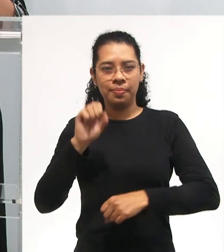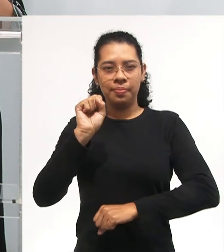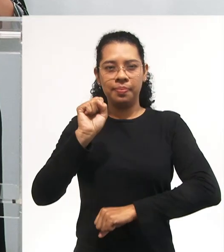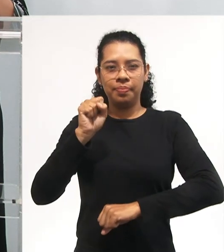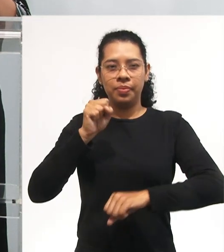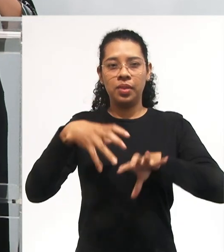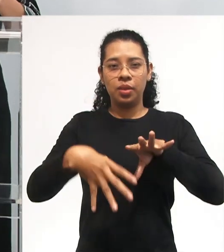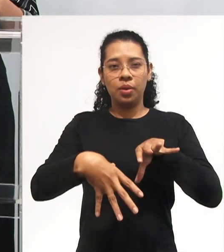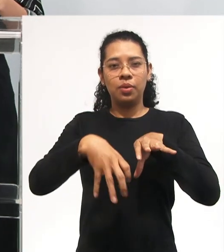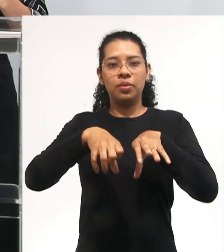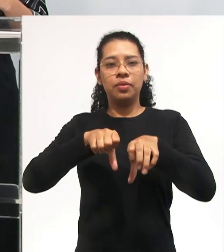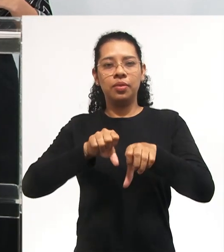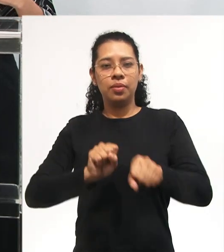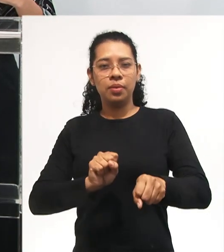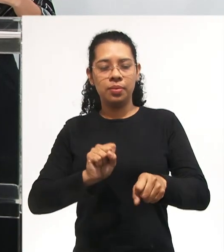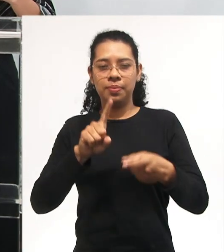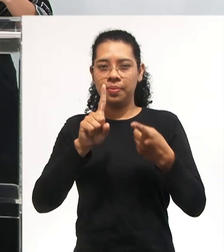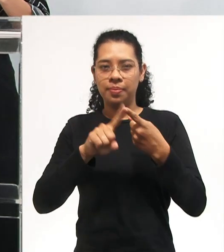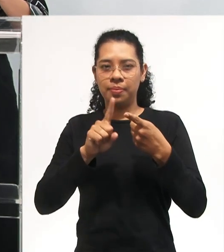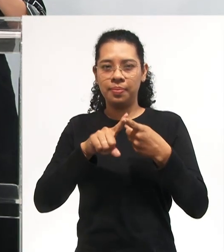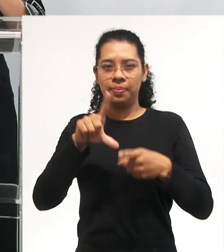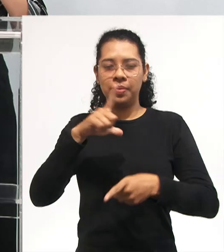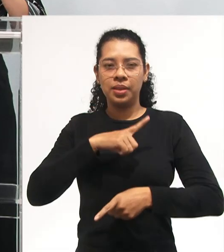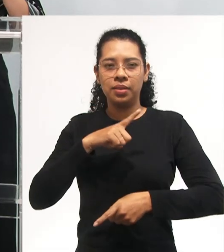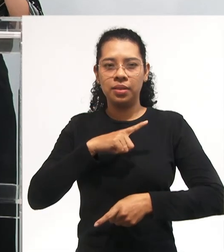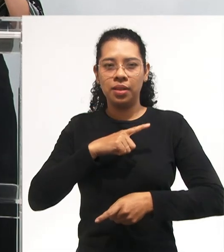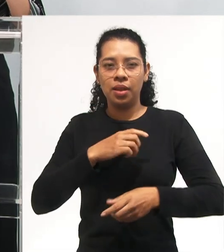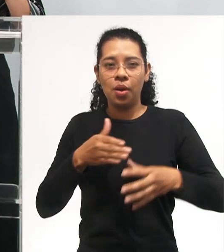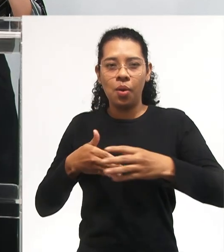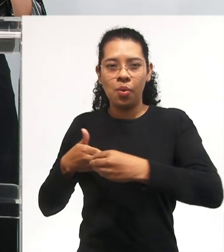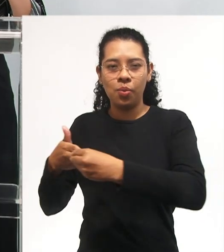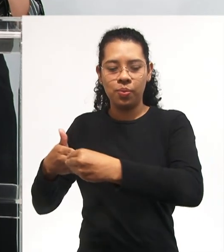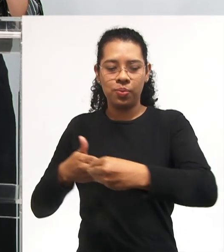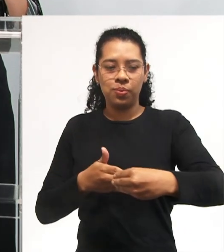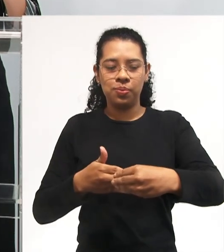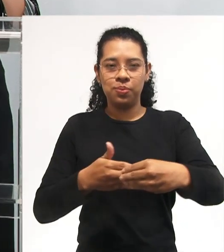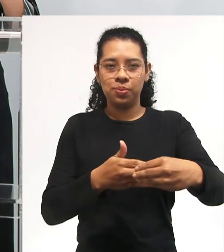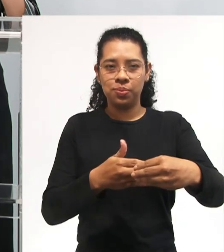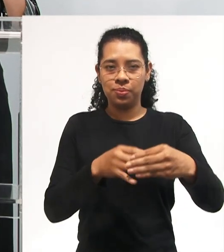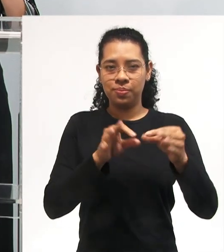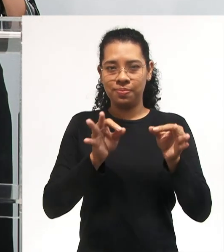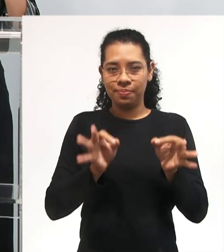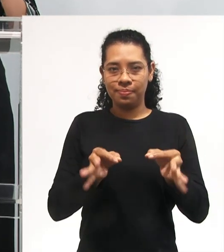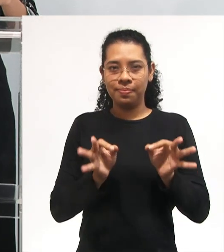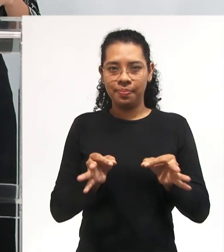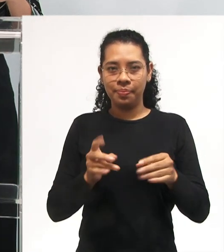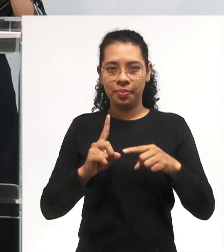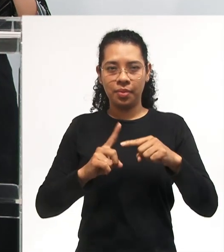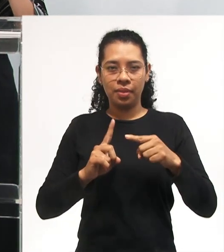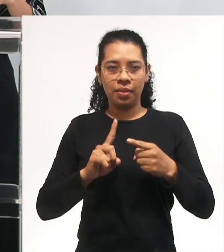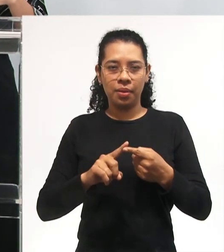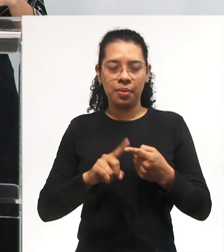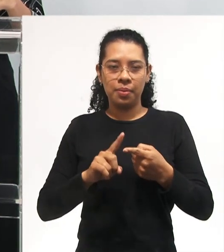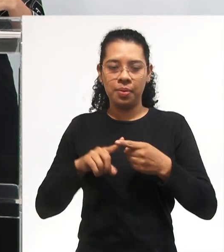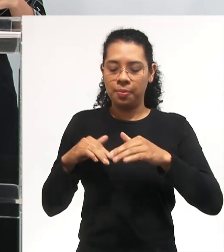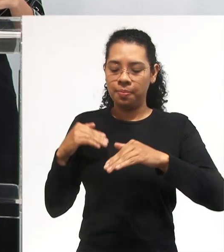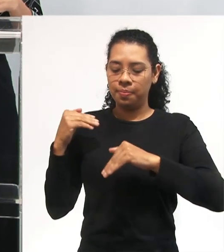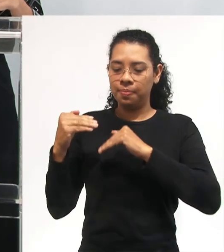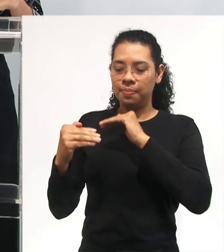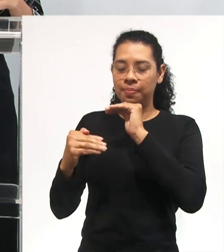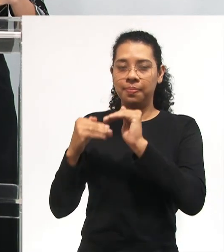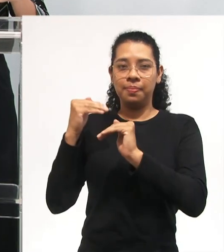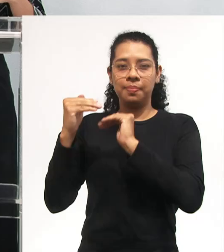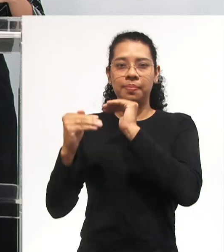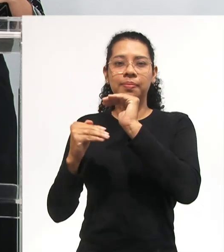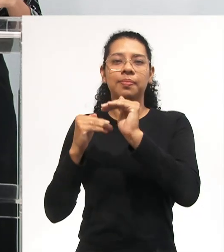organizações, elas vão ser instruídas, elas vão ter um desenvolvimento dentro da organização para que elas, por meio da sua